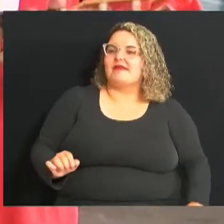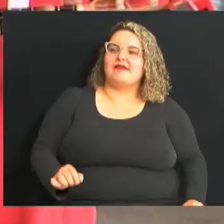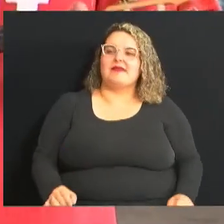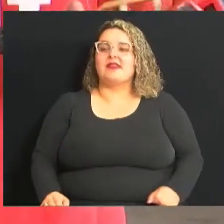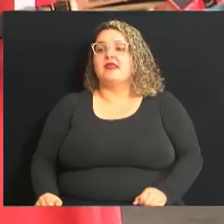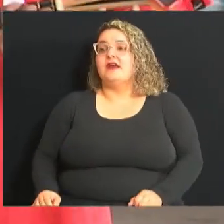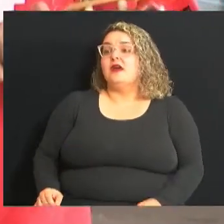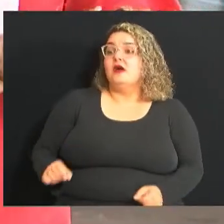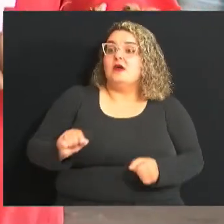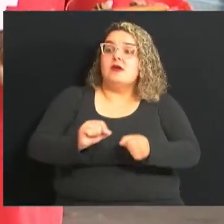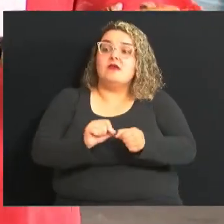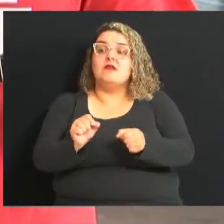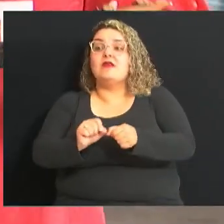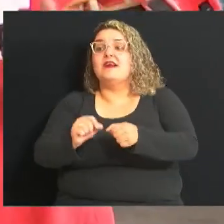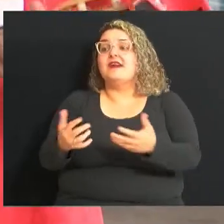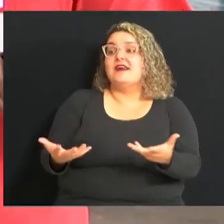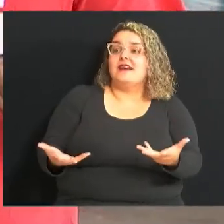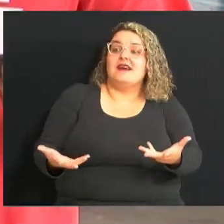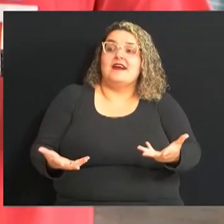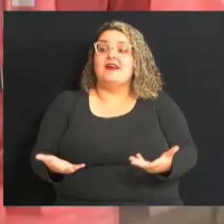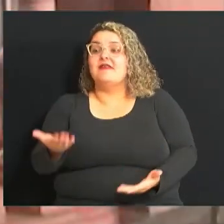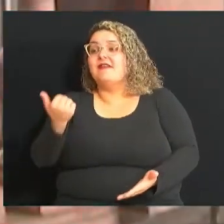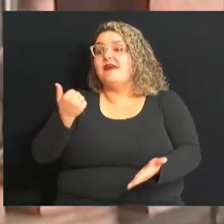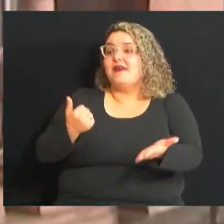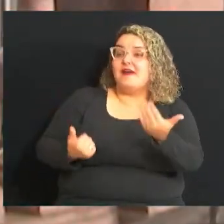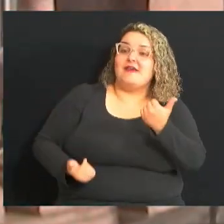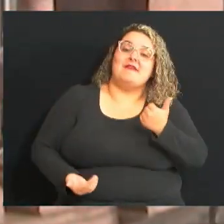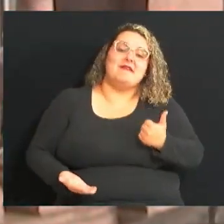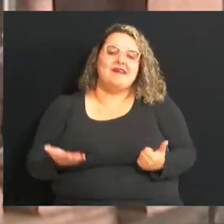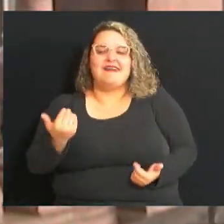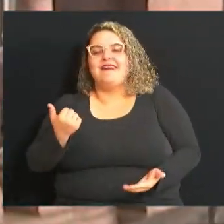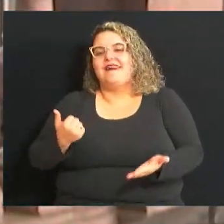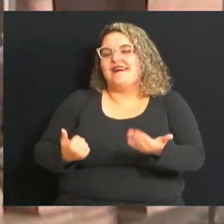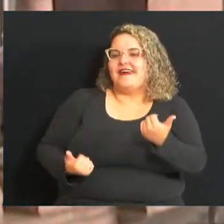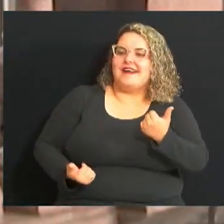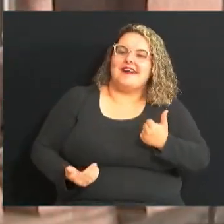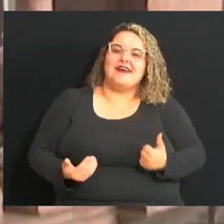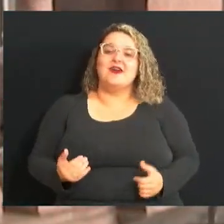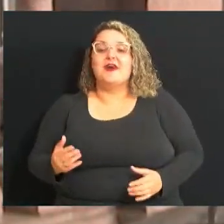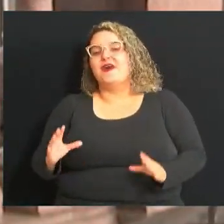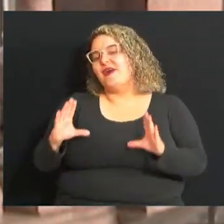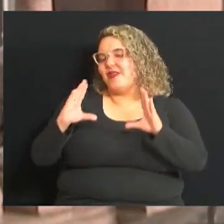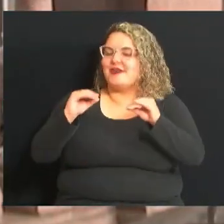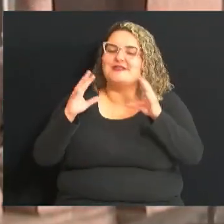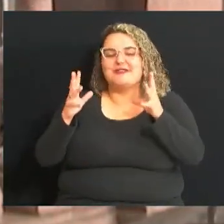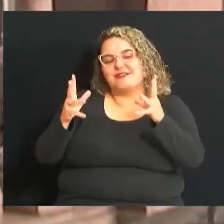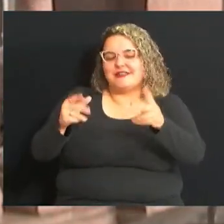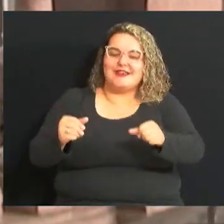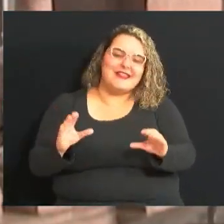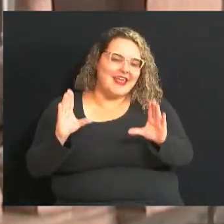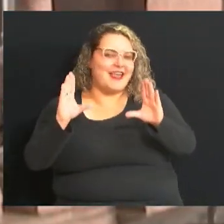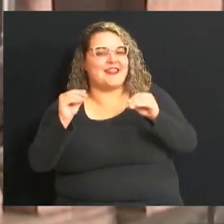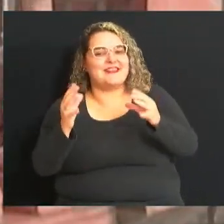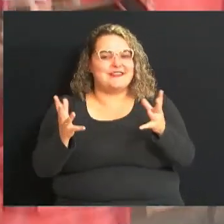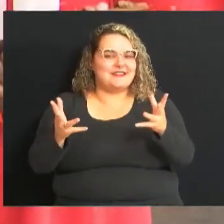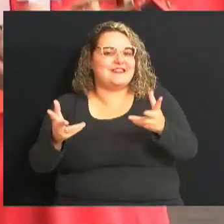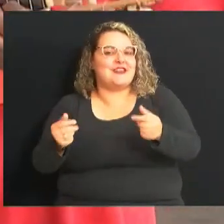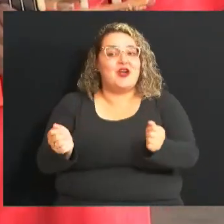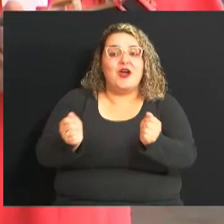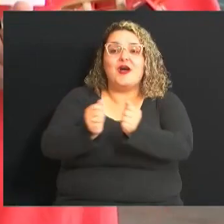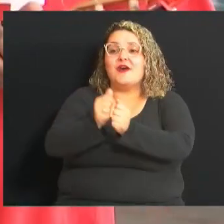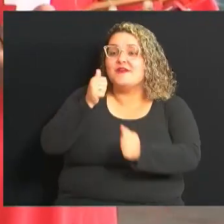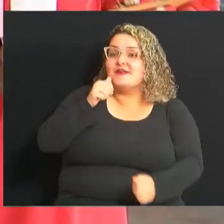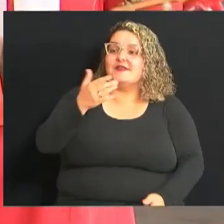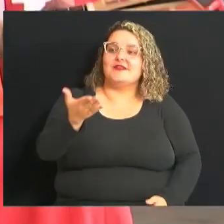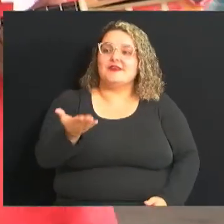se acalmar por mim. Simbora, vem comigo. Eu vou a noite toda, noite toda, noite toda, noite toda. Com você, mulher.